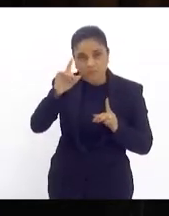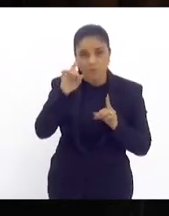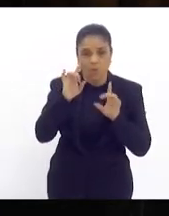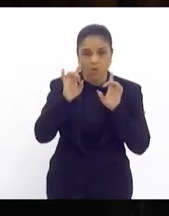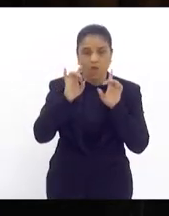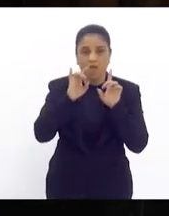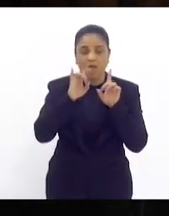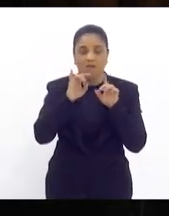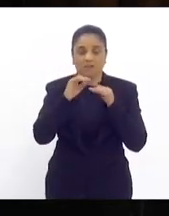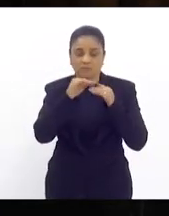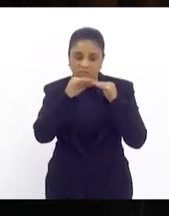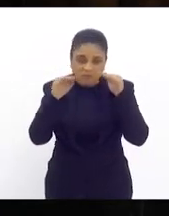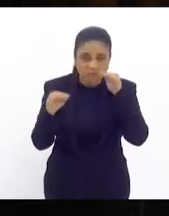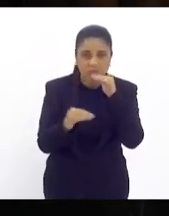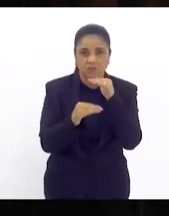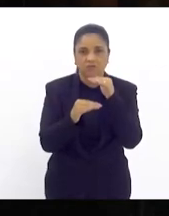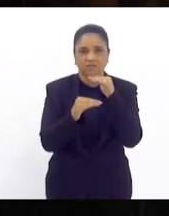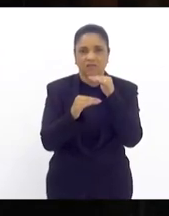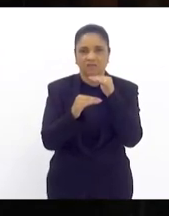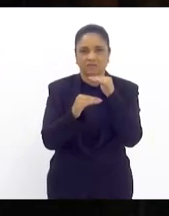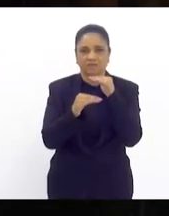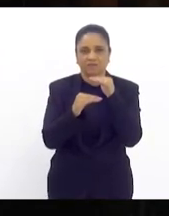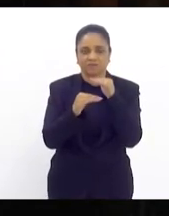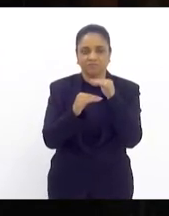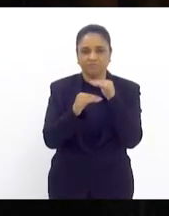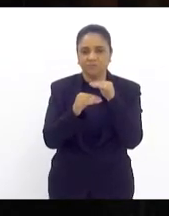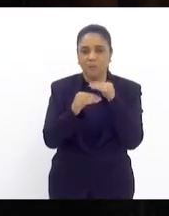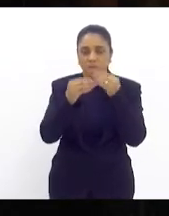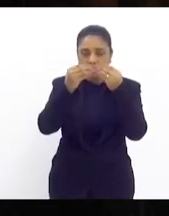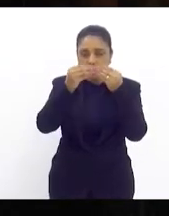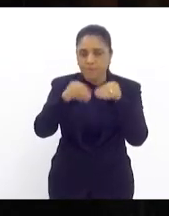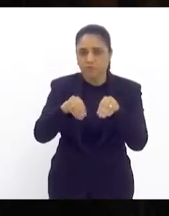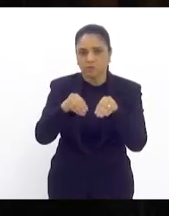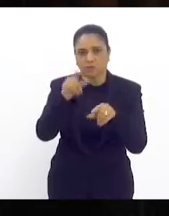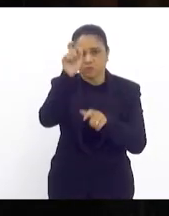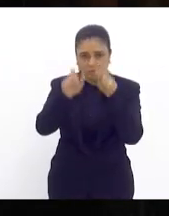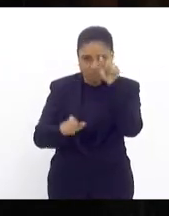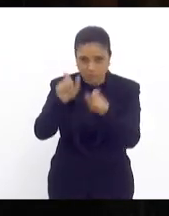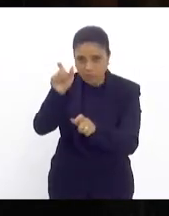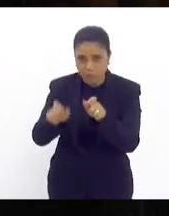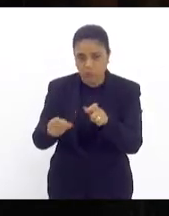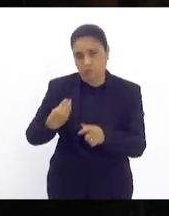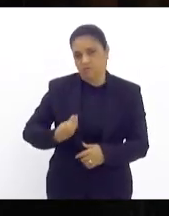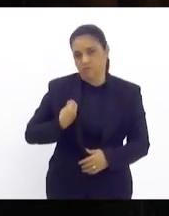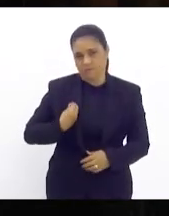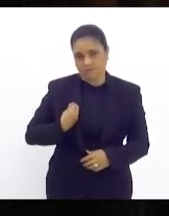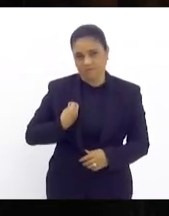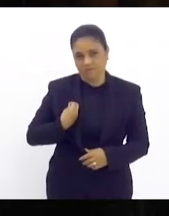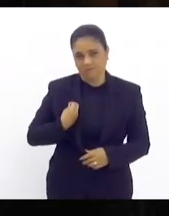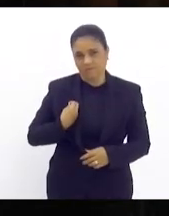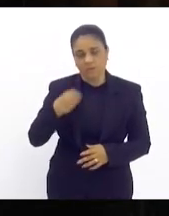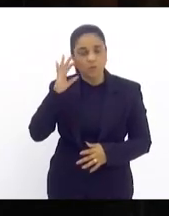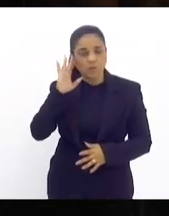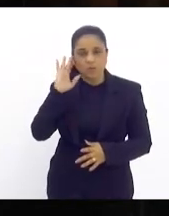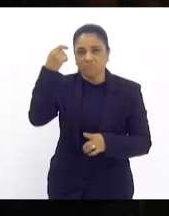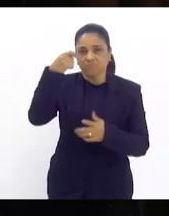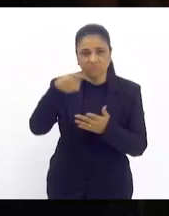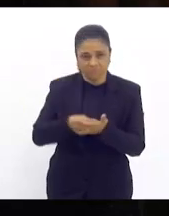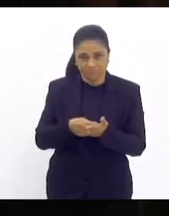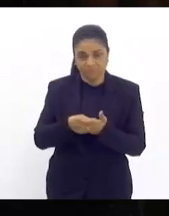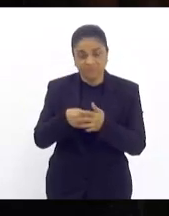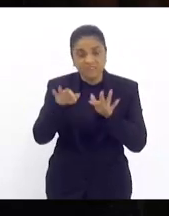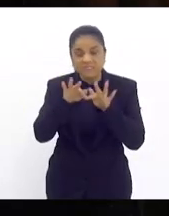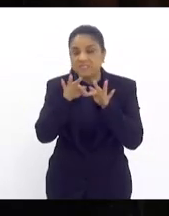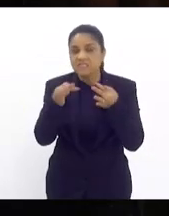aniquilar a vida dessas pessoas então a decisão muito simples que eu tomei quando